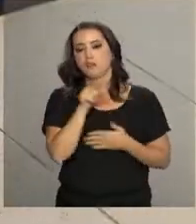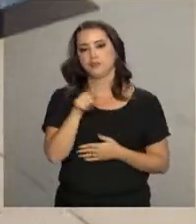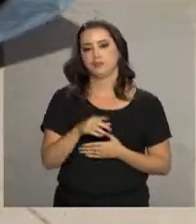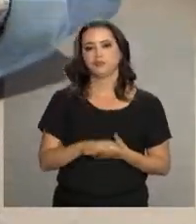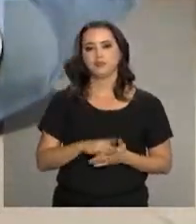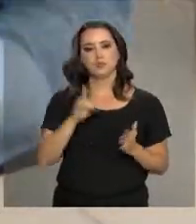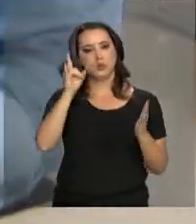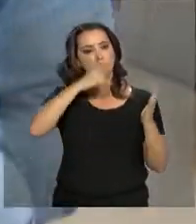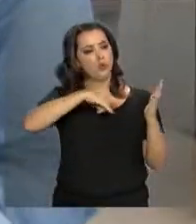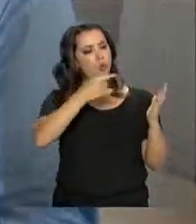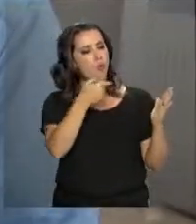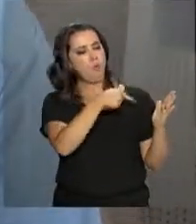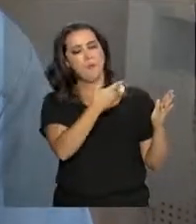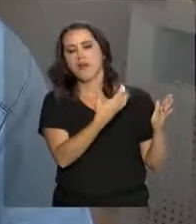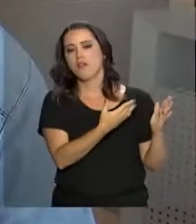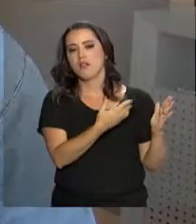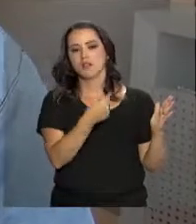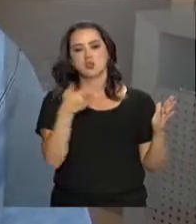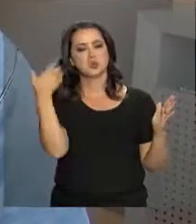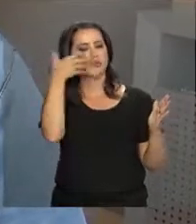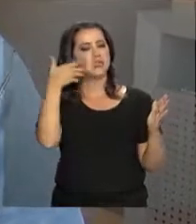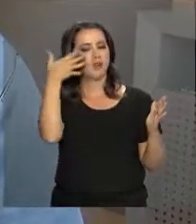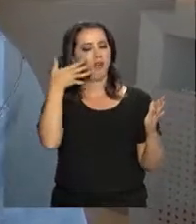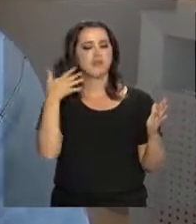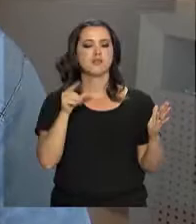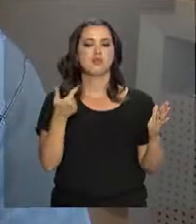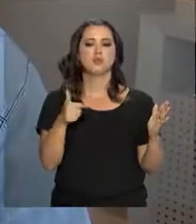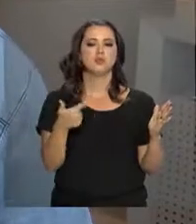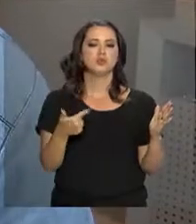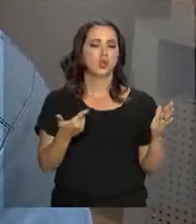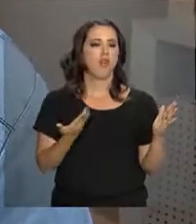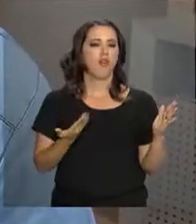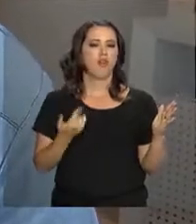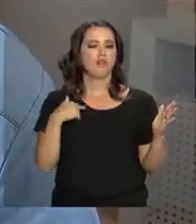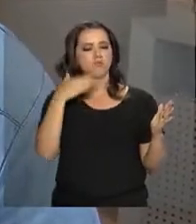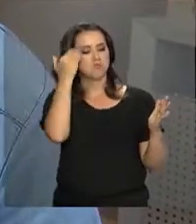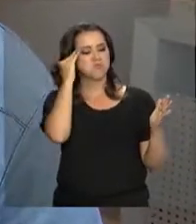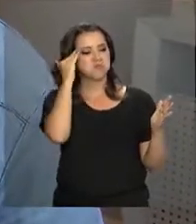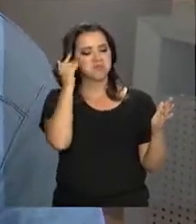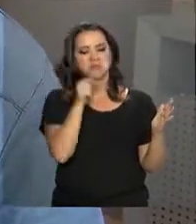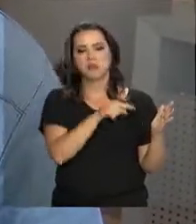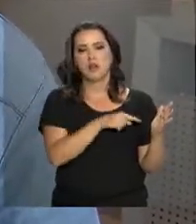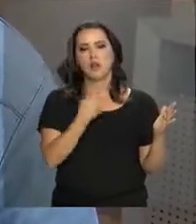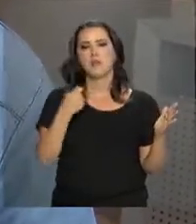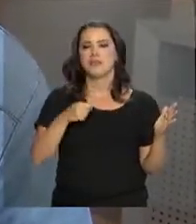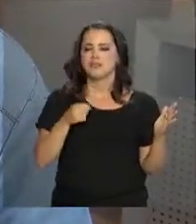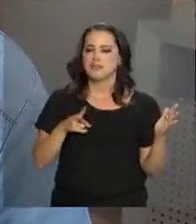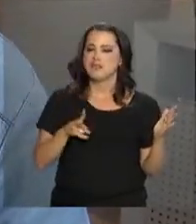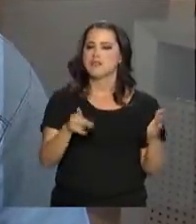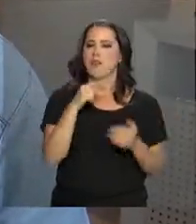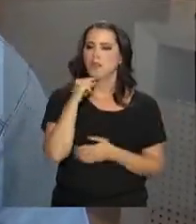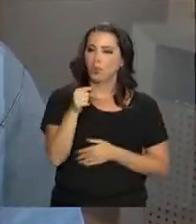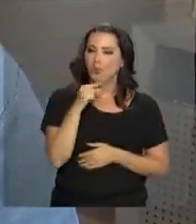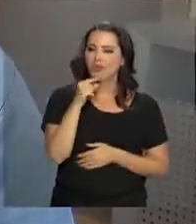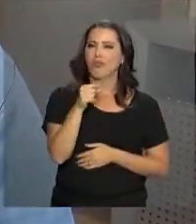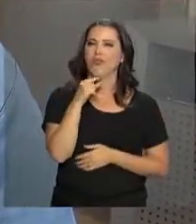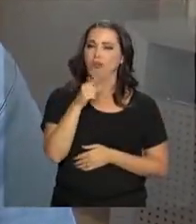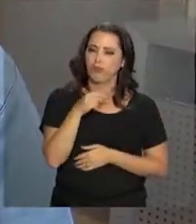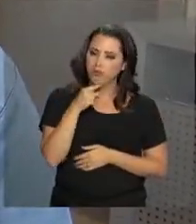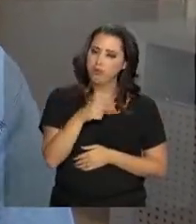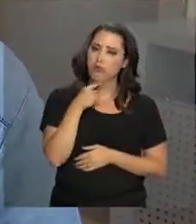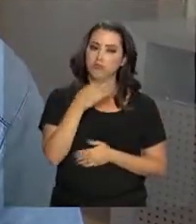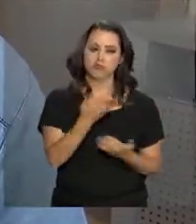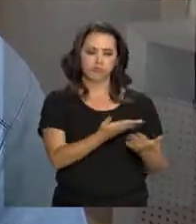normalmente ela não traz uma explicação aplausível pra você você tem sempre dúvidas daquilo que vê